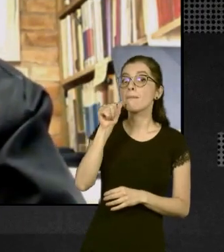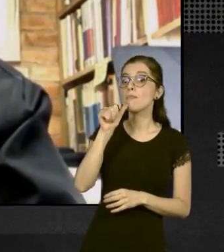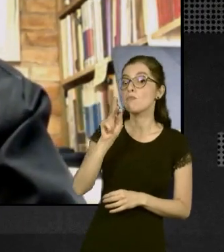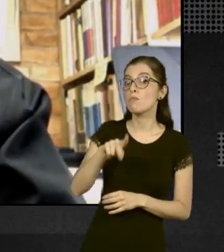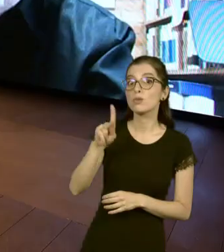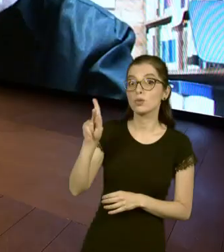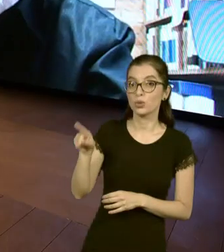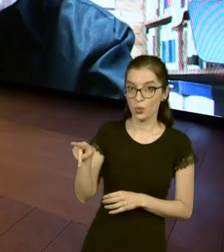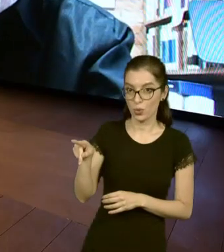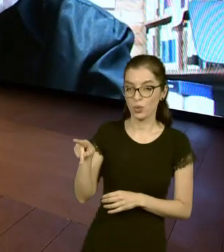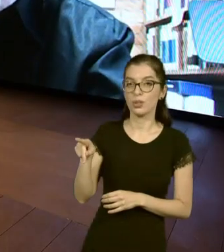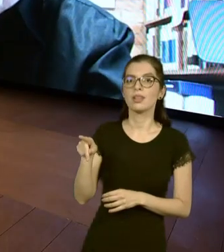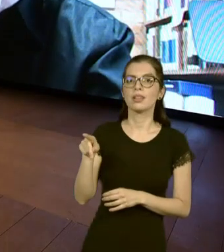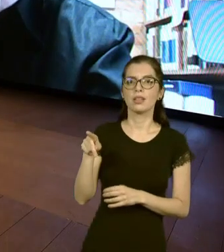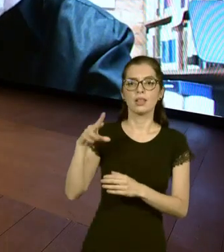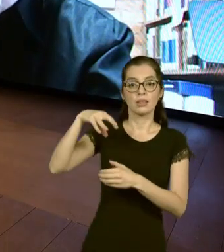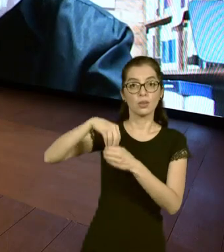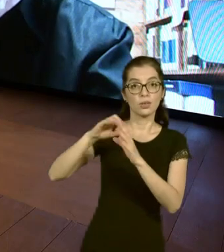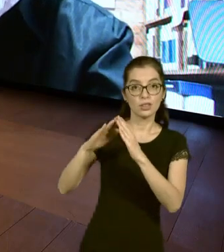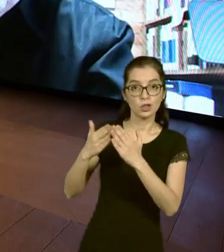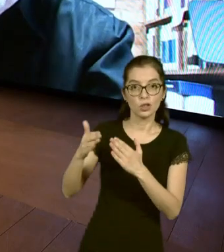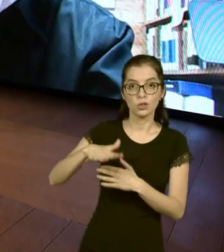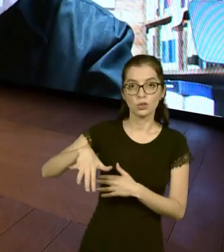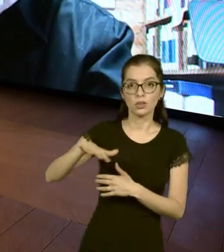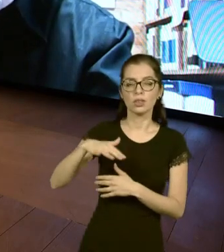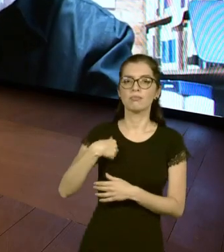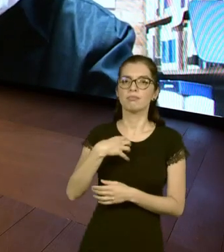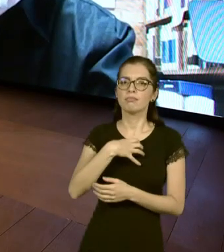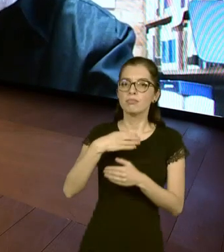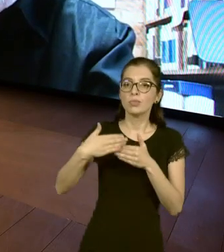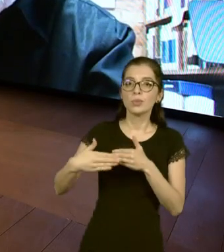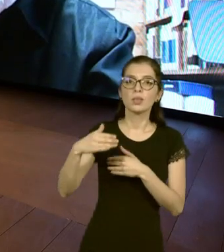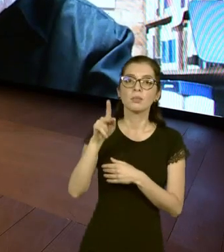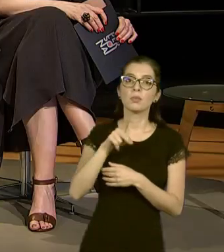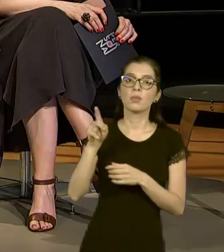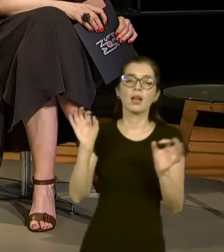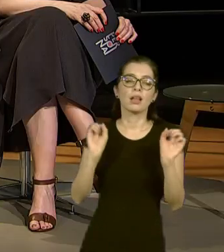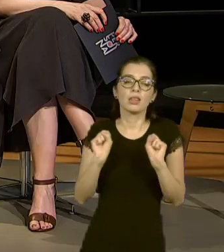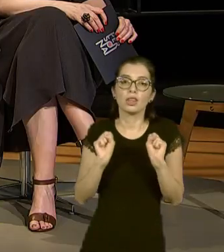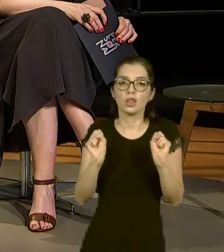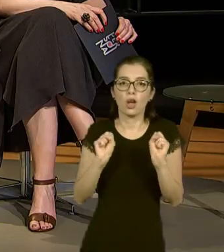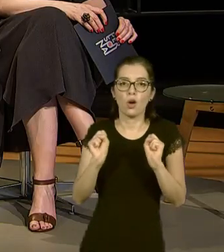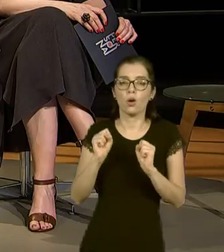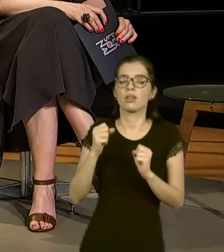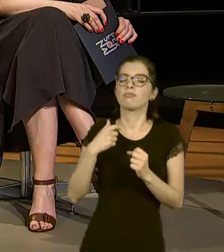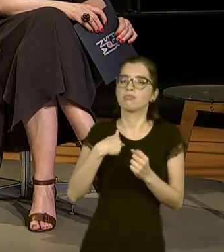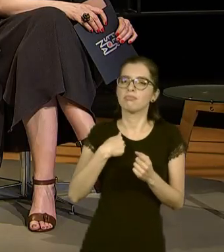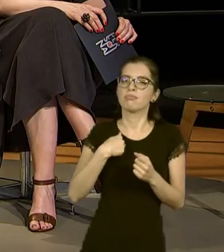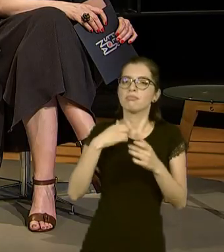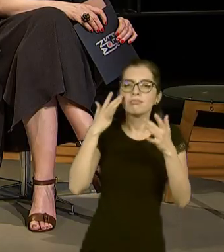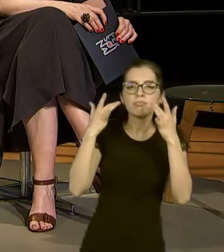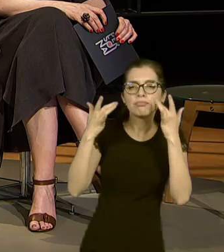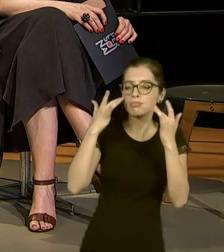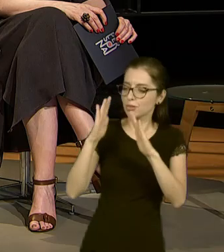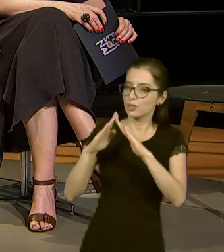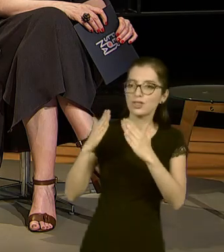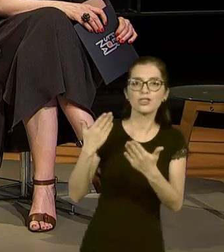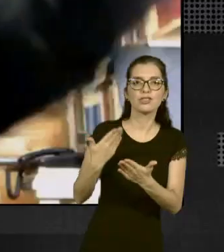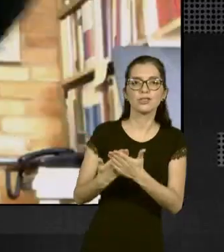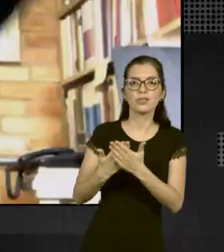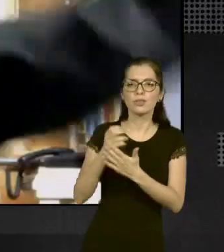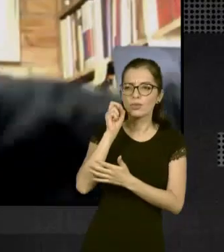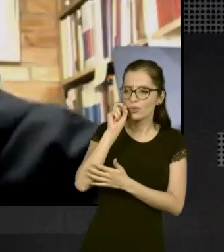escola, como todos nós começamos, uma mulher que amava o teatro, e eu passava no teatro da escola e via aquele